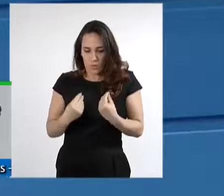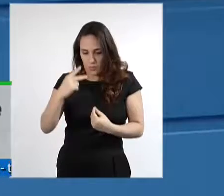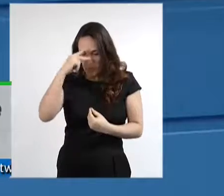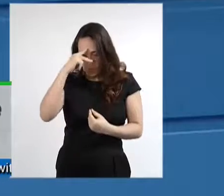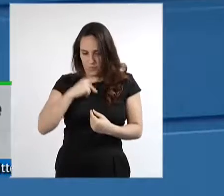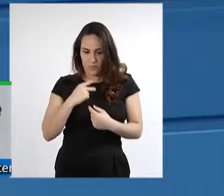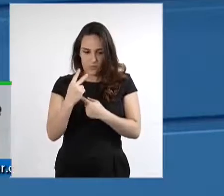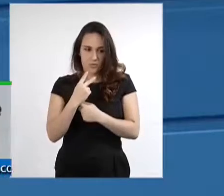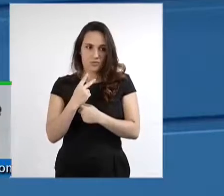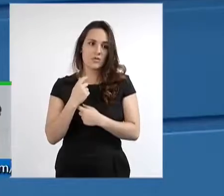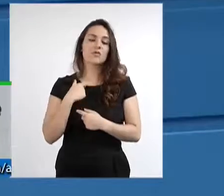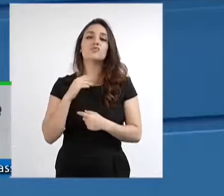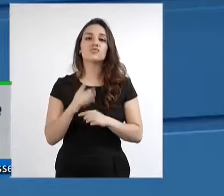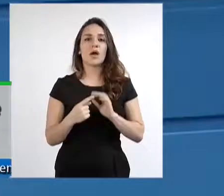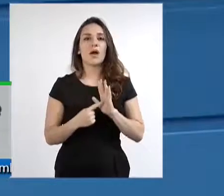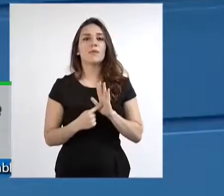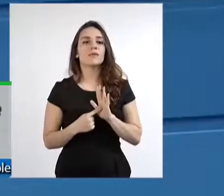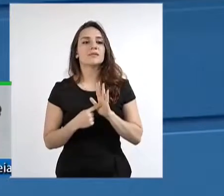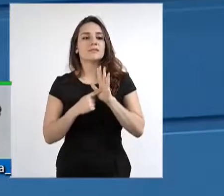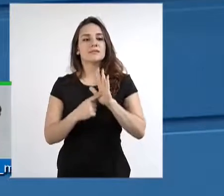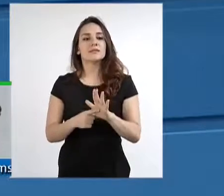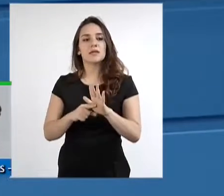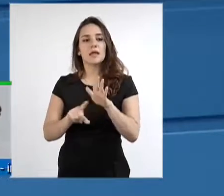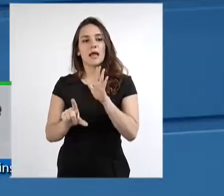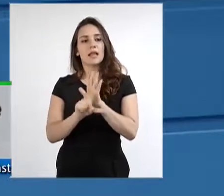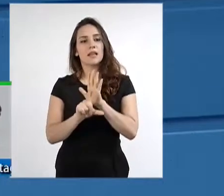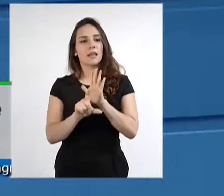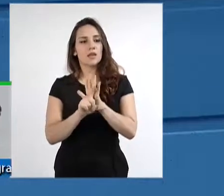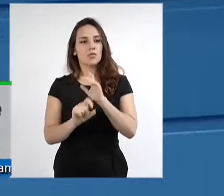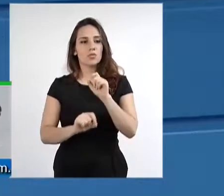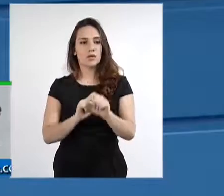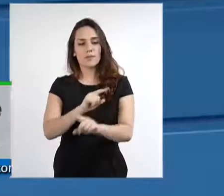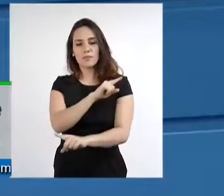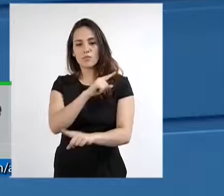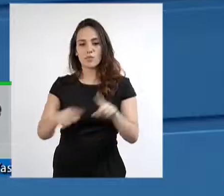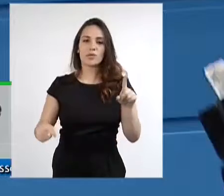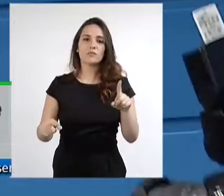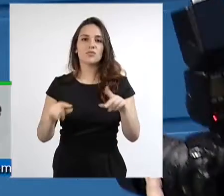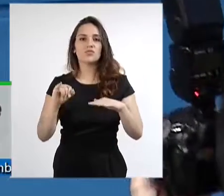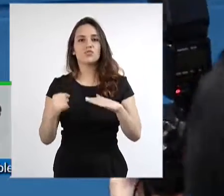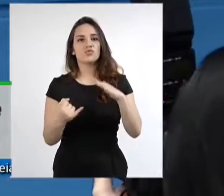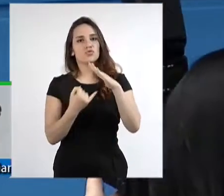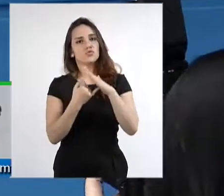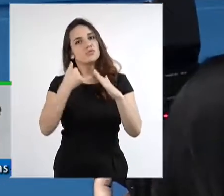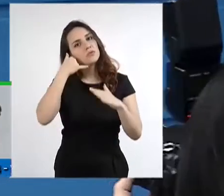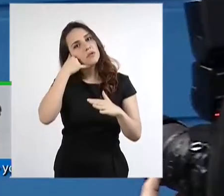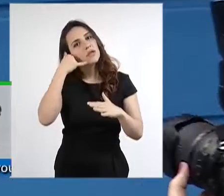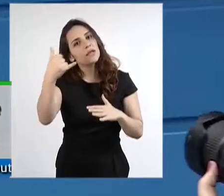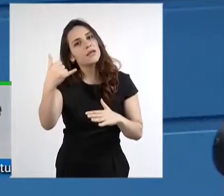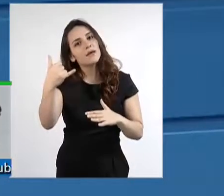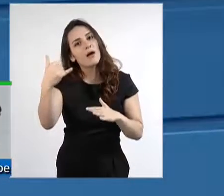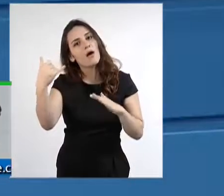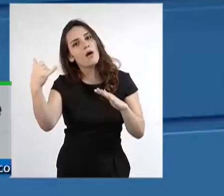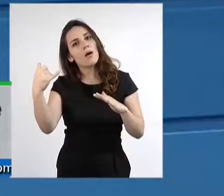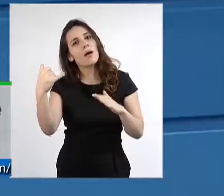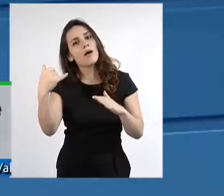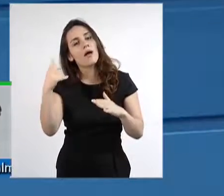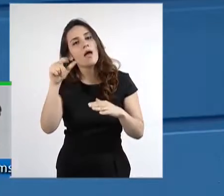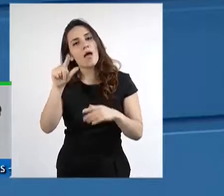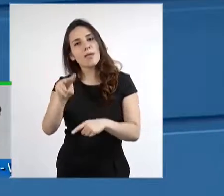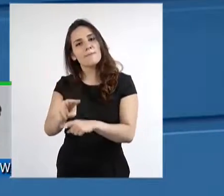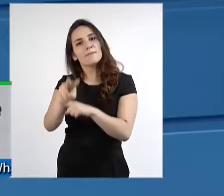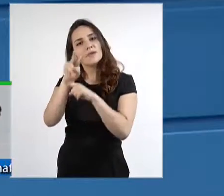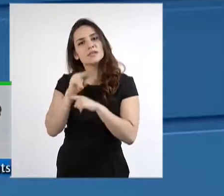a lei que proíbe as instituições financeiras de manterem contato via telefone naquela questão dos empréstimos